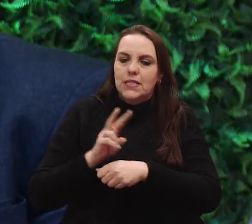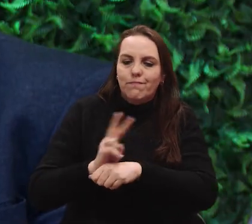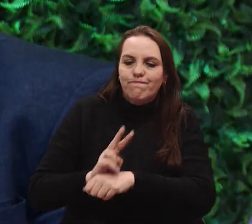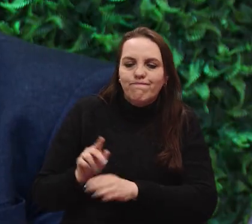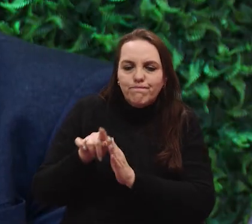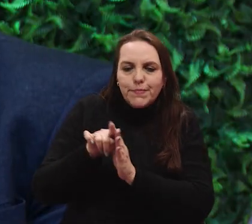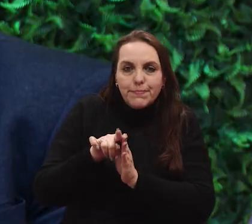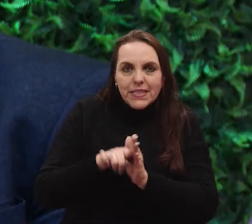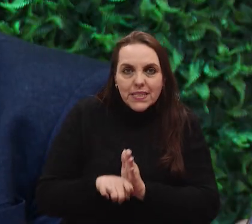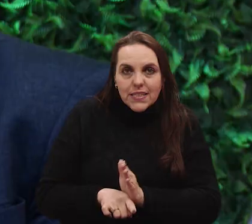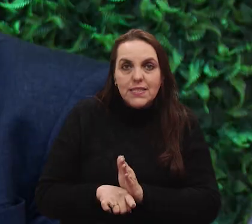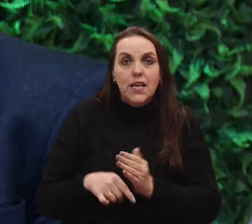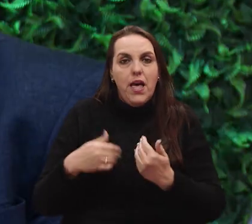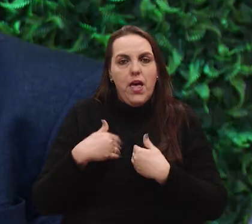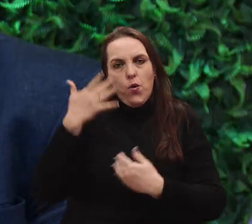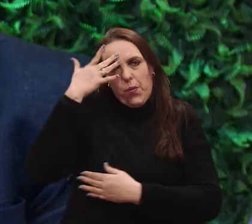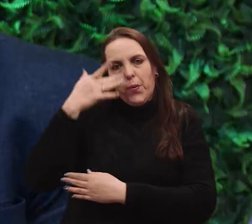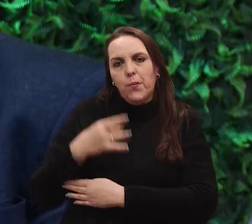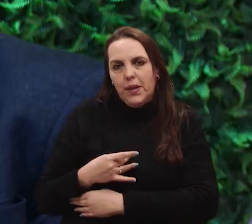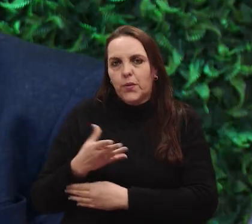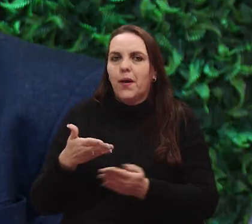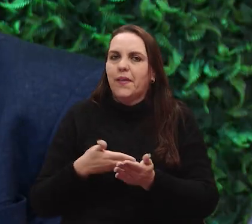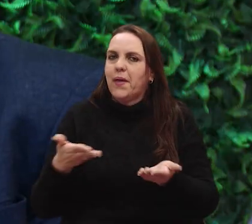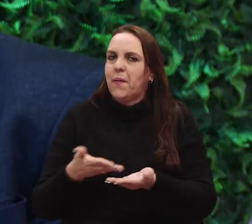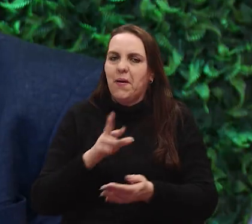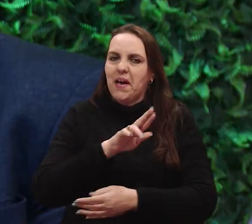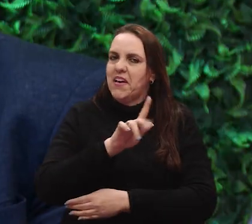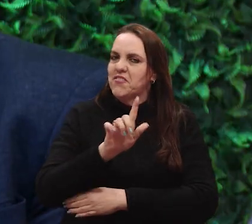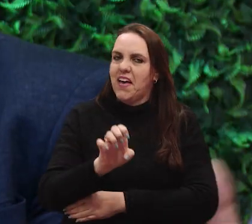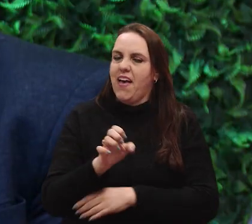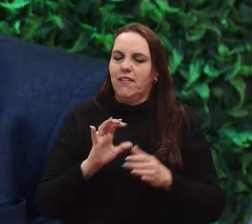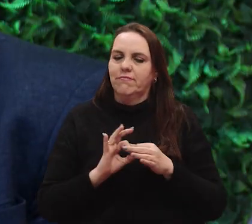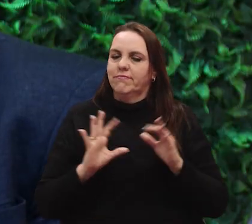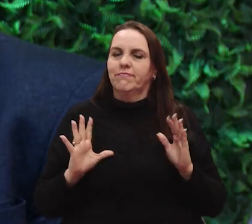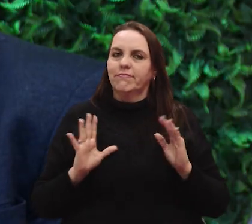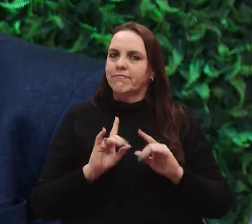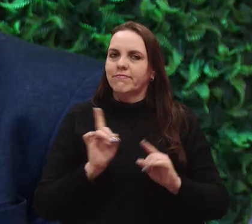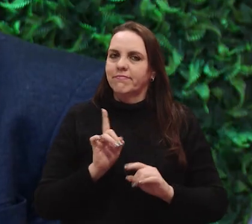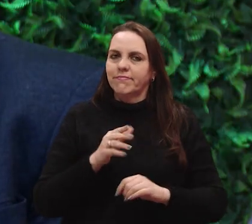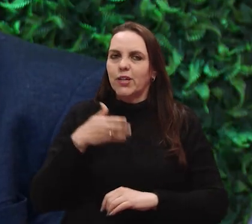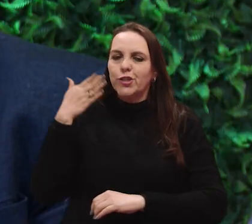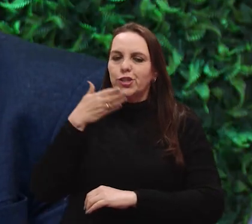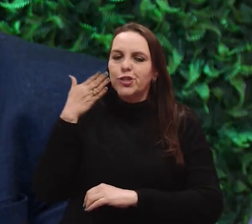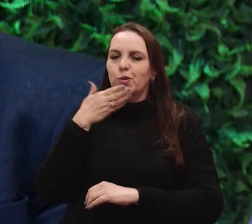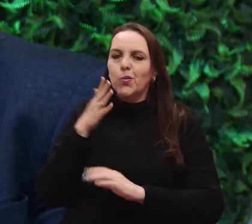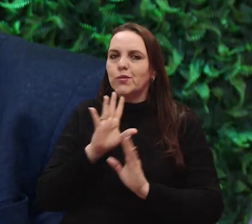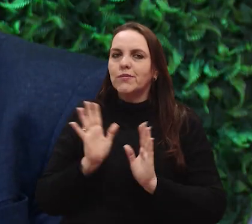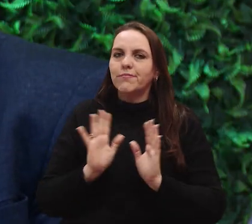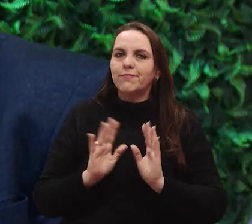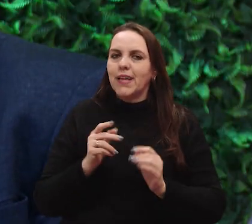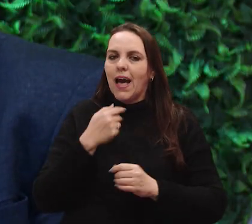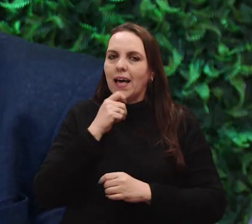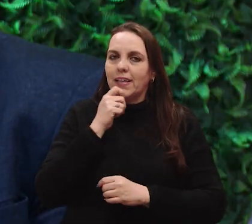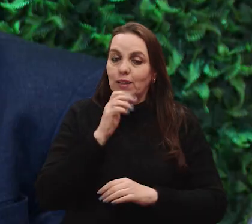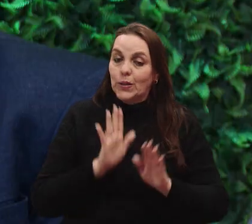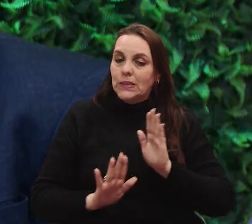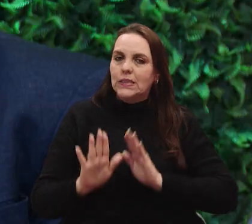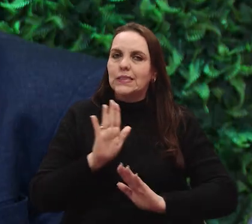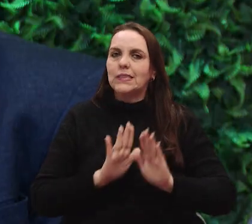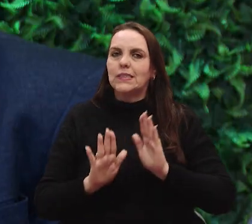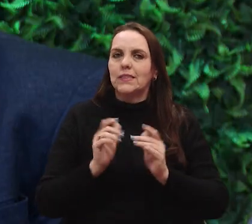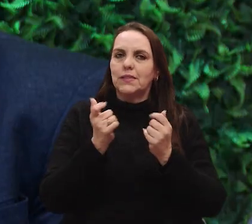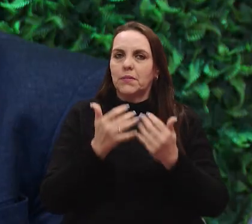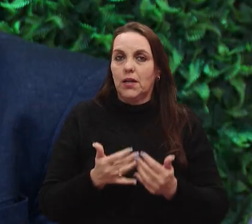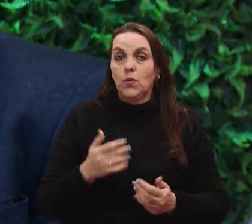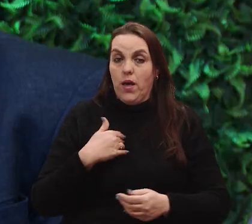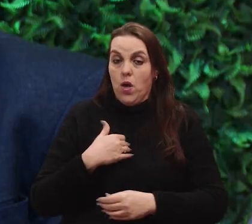feito, que eu entendo que isso até agora a RGE não mostrou, eles discursam. Mas eu tenho que ter muito cuidado com o que eu estou dizendo também.